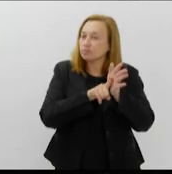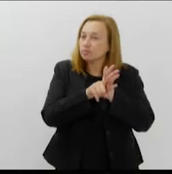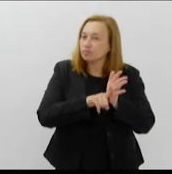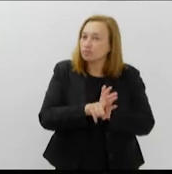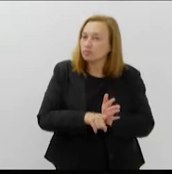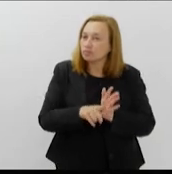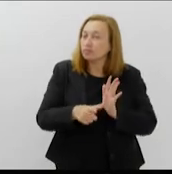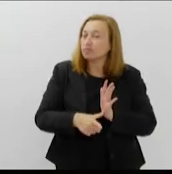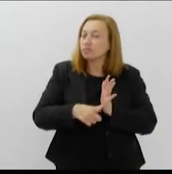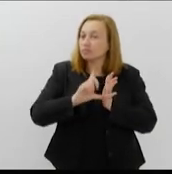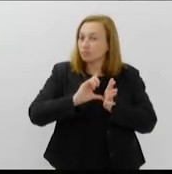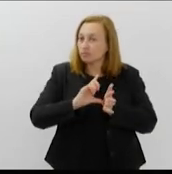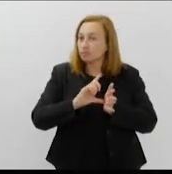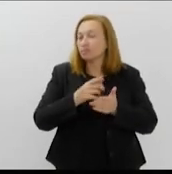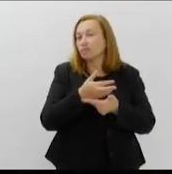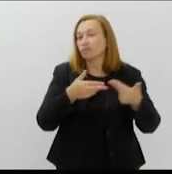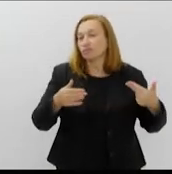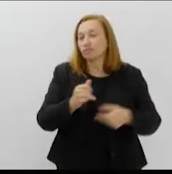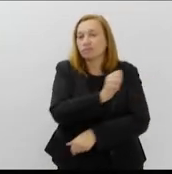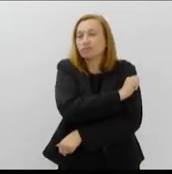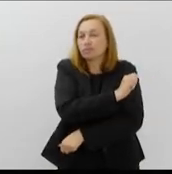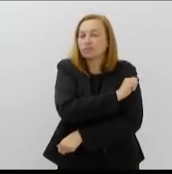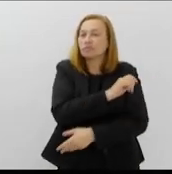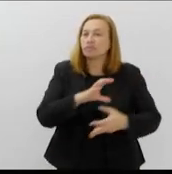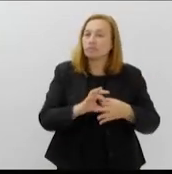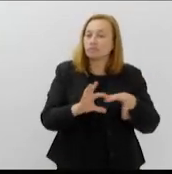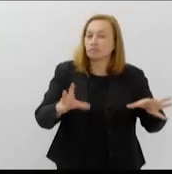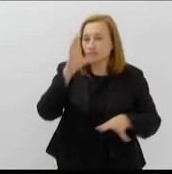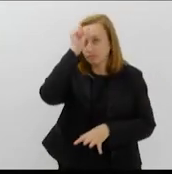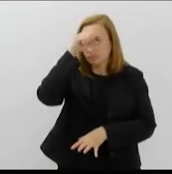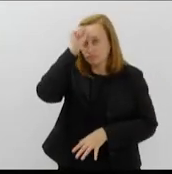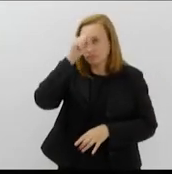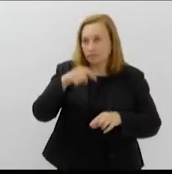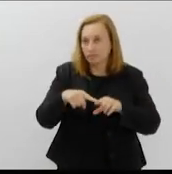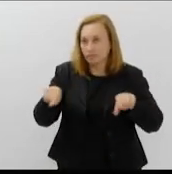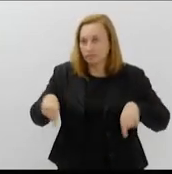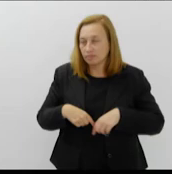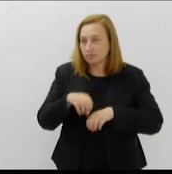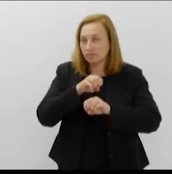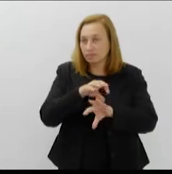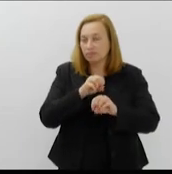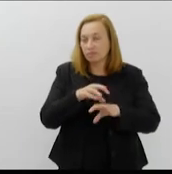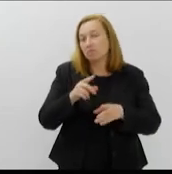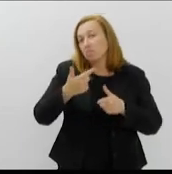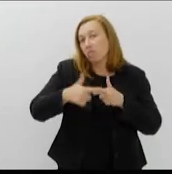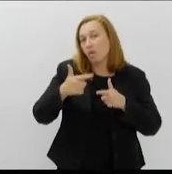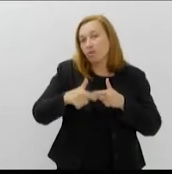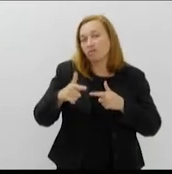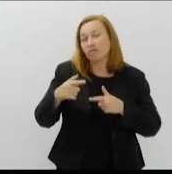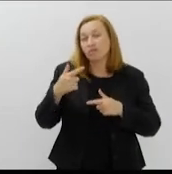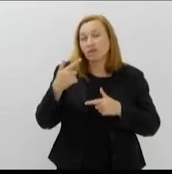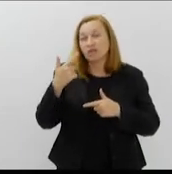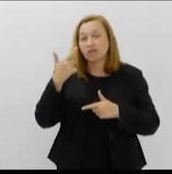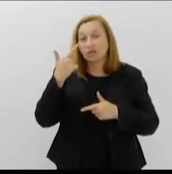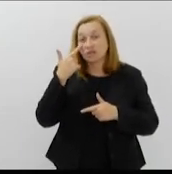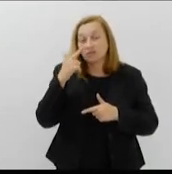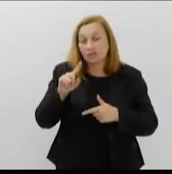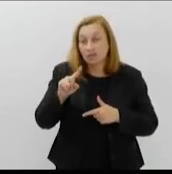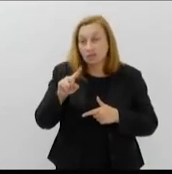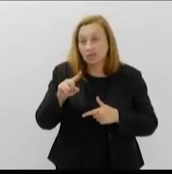precocemente. Muitos alunos deixam de aprender nas salas de aulas por um simples problema de visão, por um simples